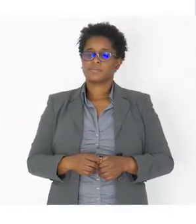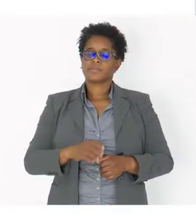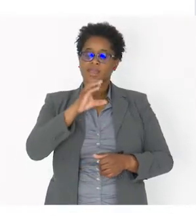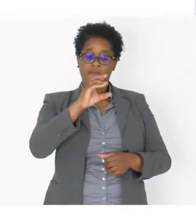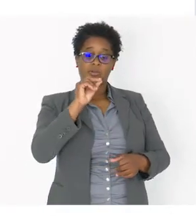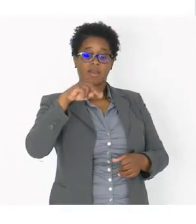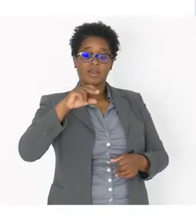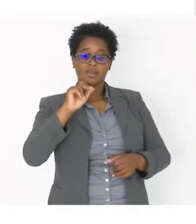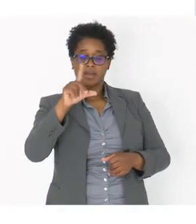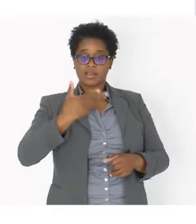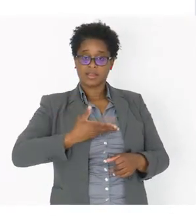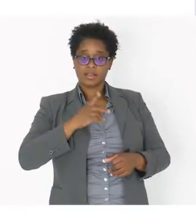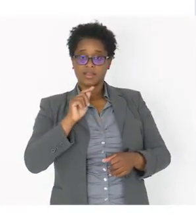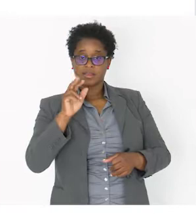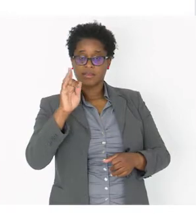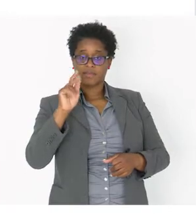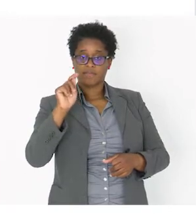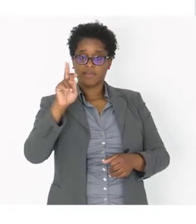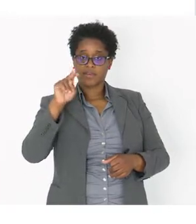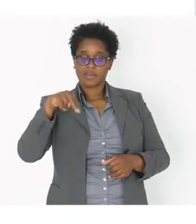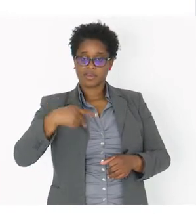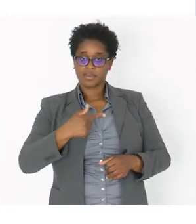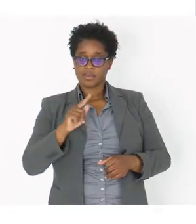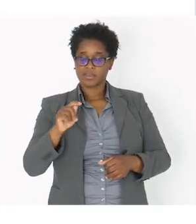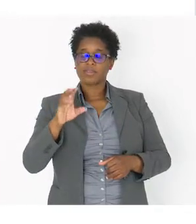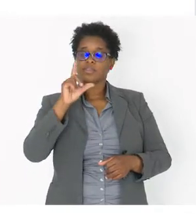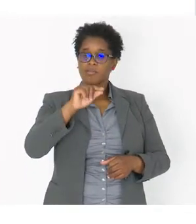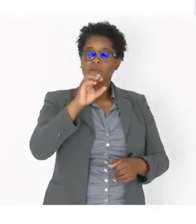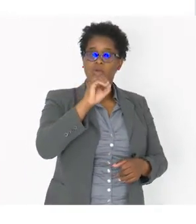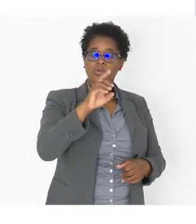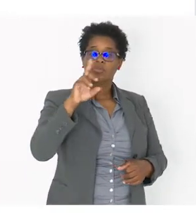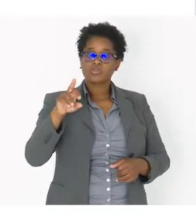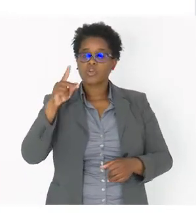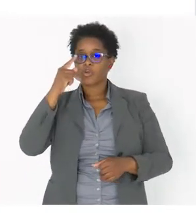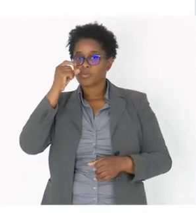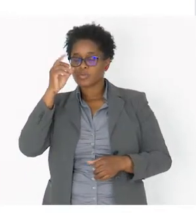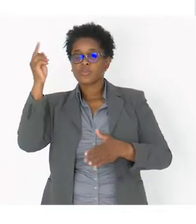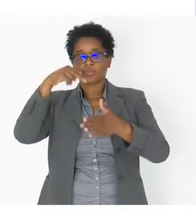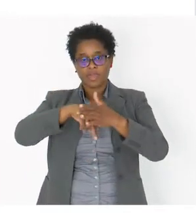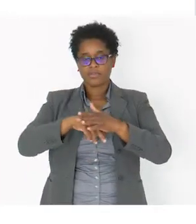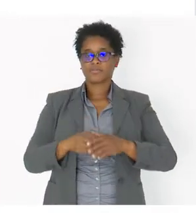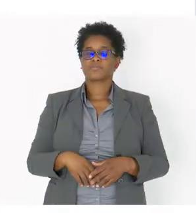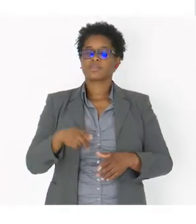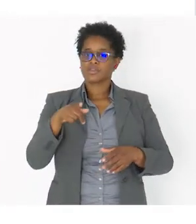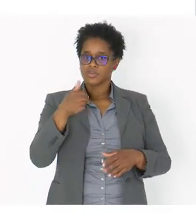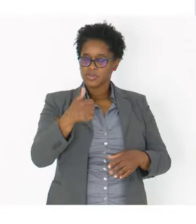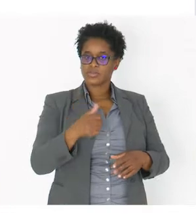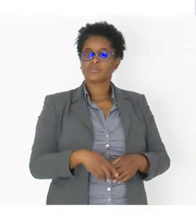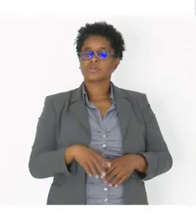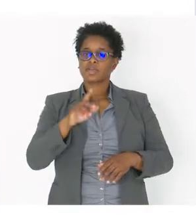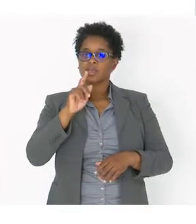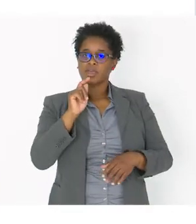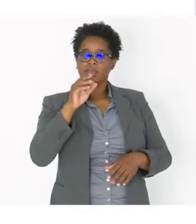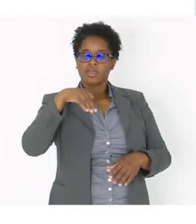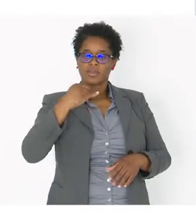Canal deferente é um órgão reprodutor masculino interno. O